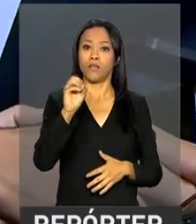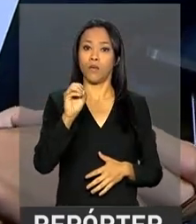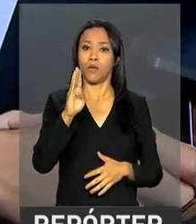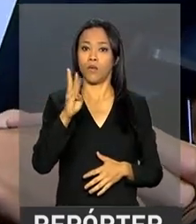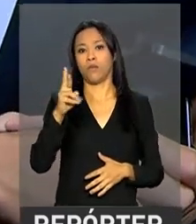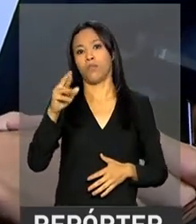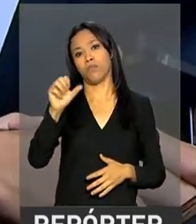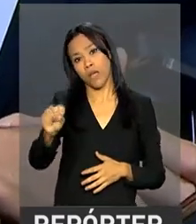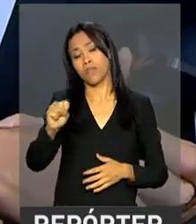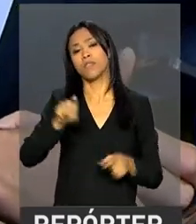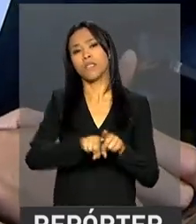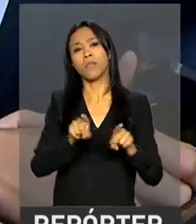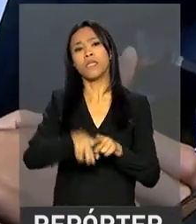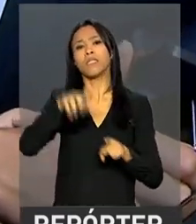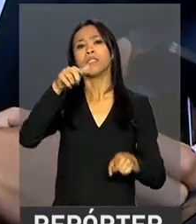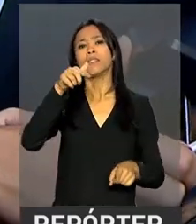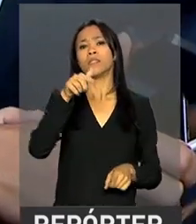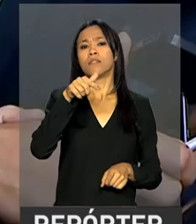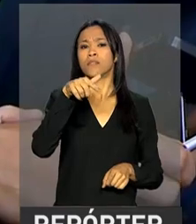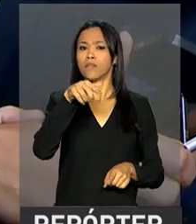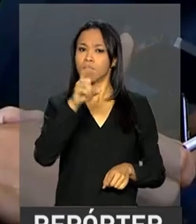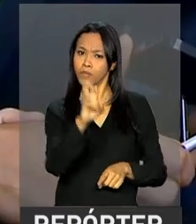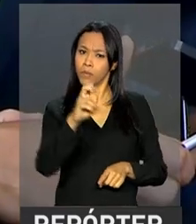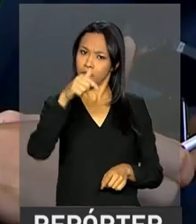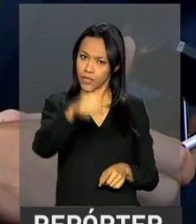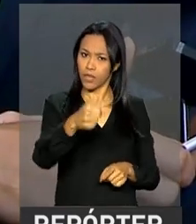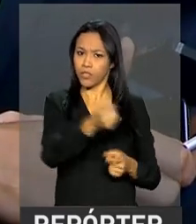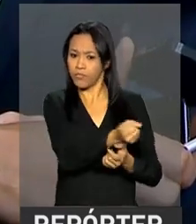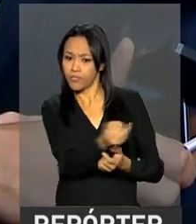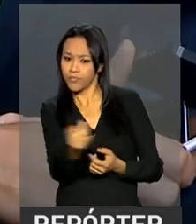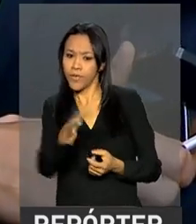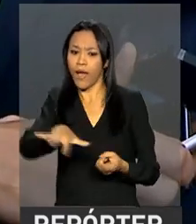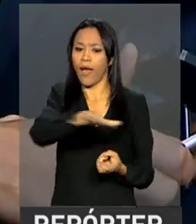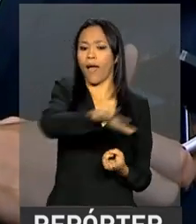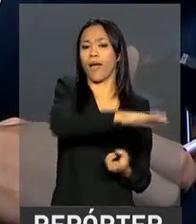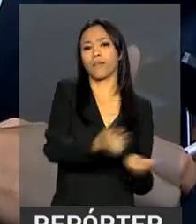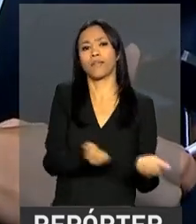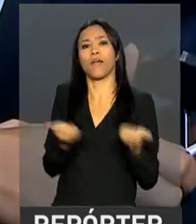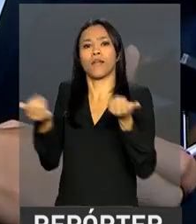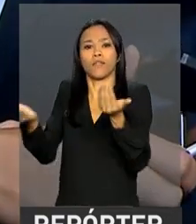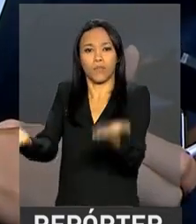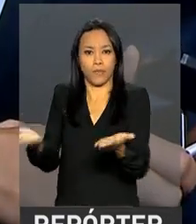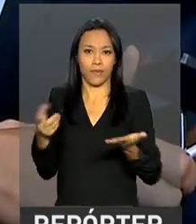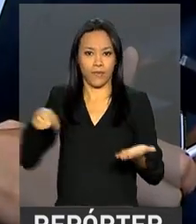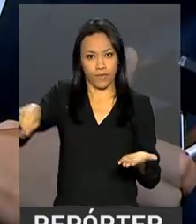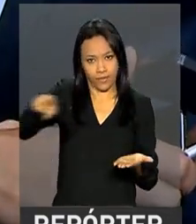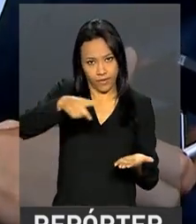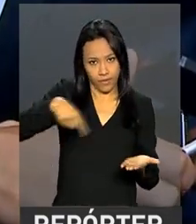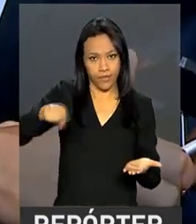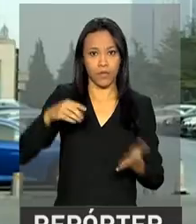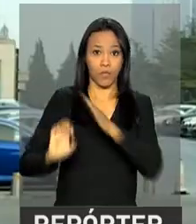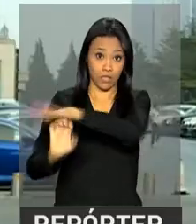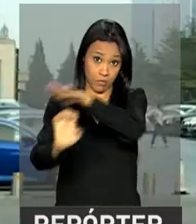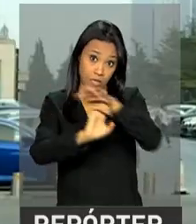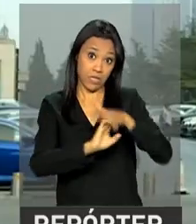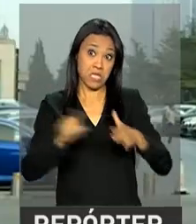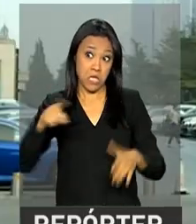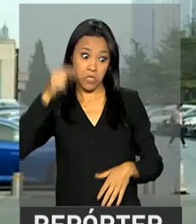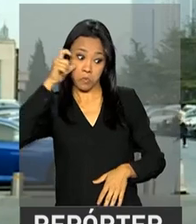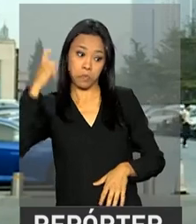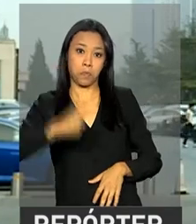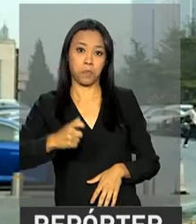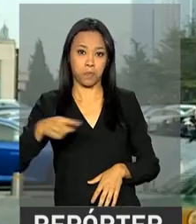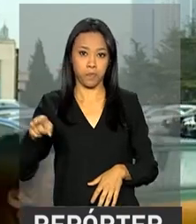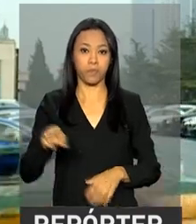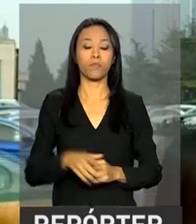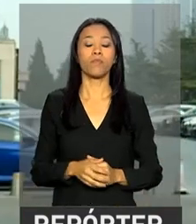57 novos setores que estão colocados à disposição da iniciativa privada. Todos eles revelaram interesse. O ministro